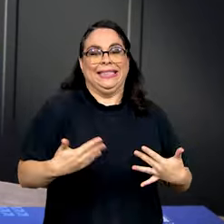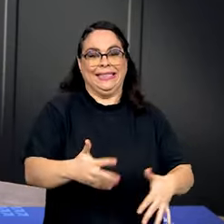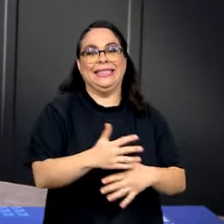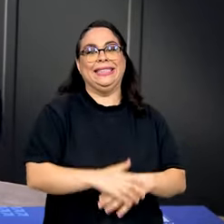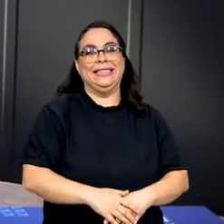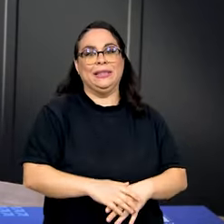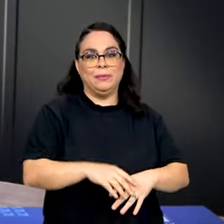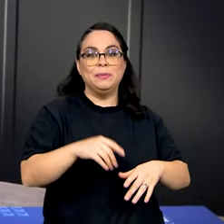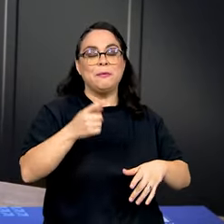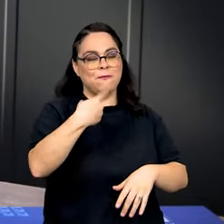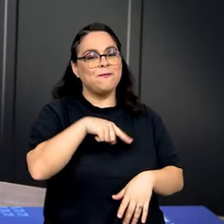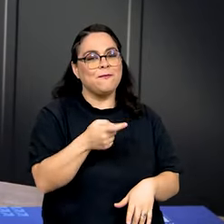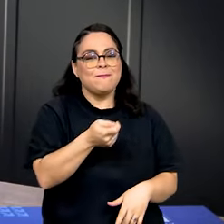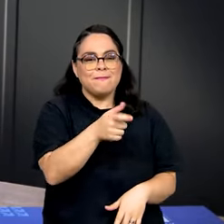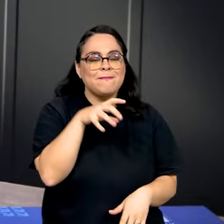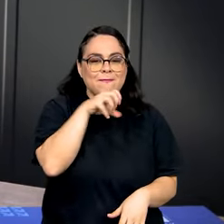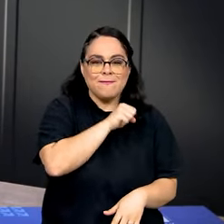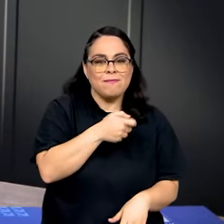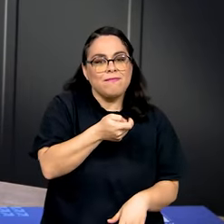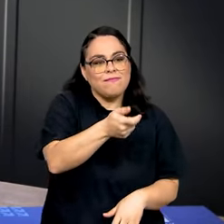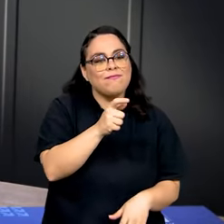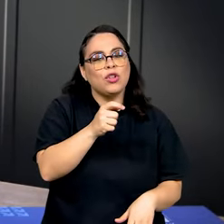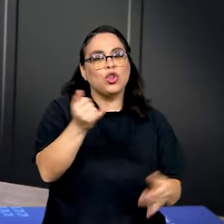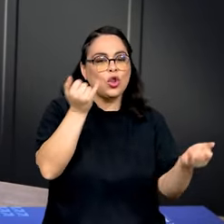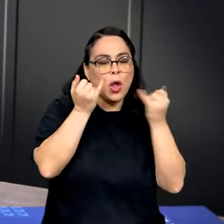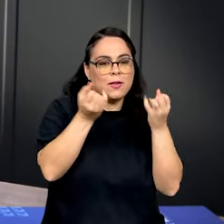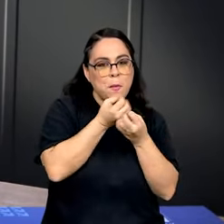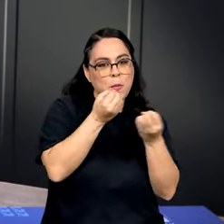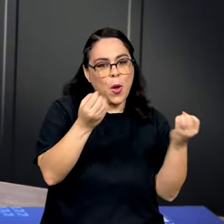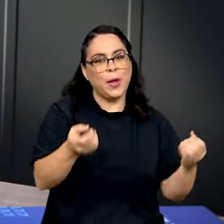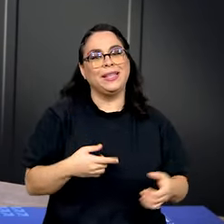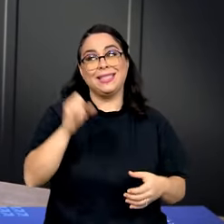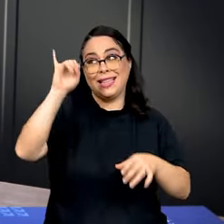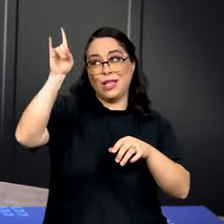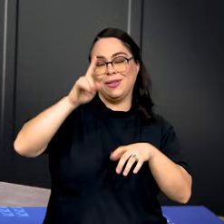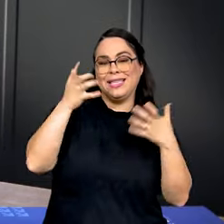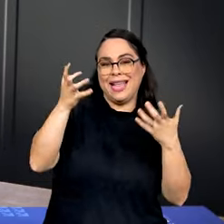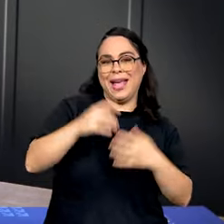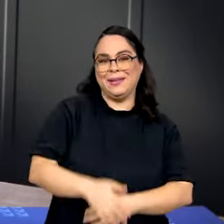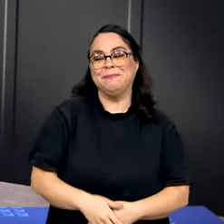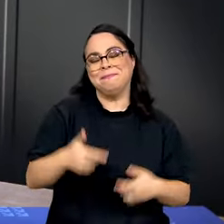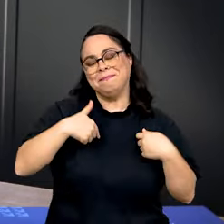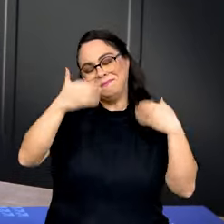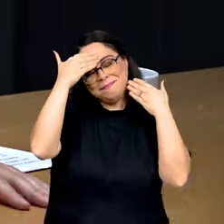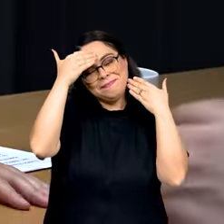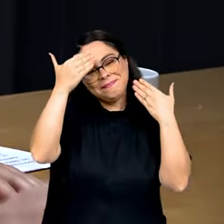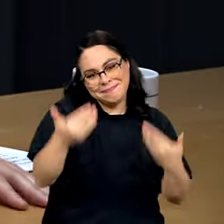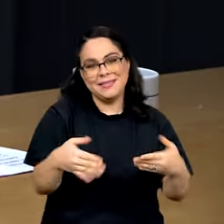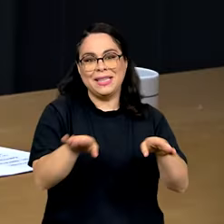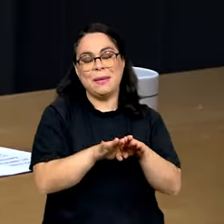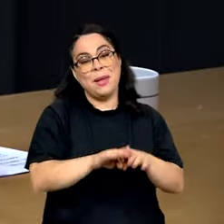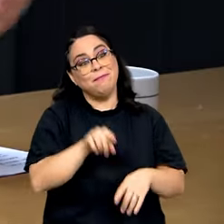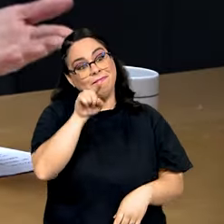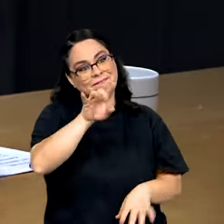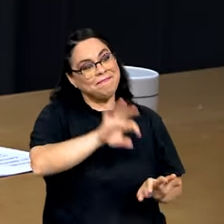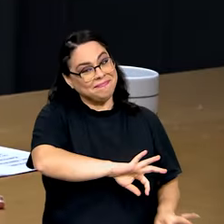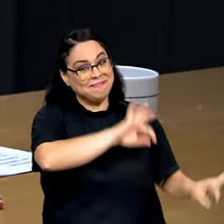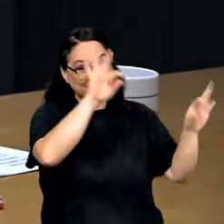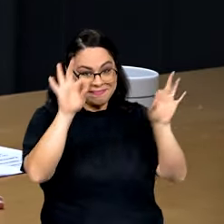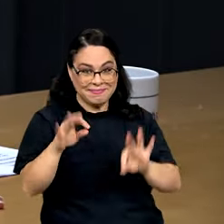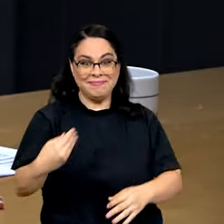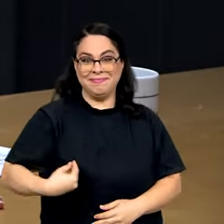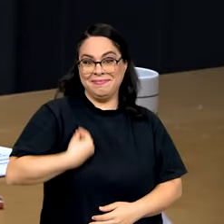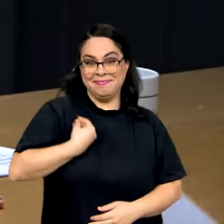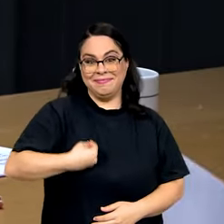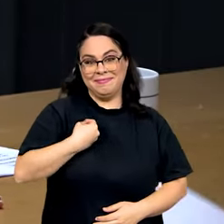pela frente e muito em breve a gente vai trazendo aqui ótima notícia se Deus quiser eu Agradeço também a você